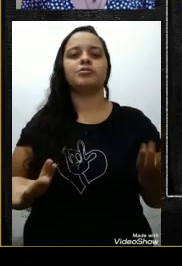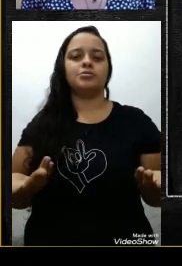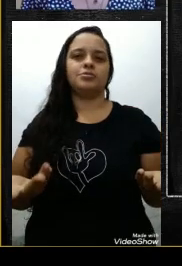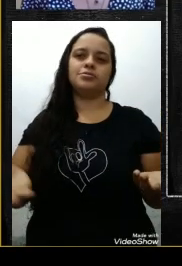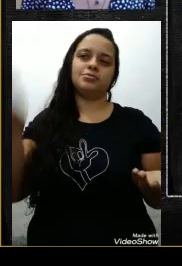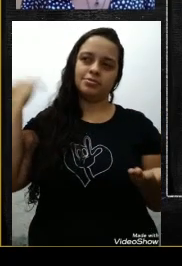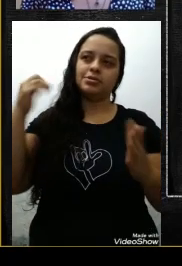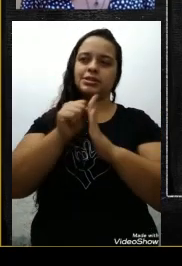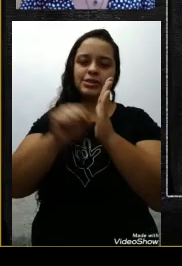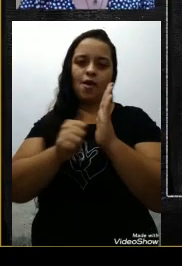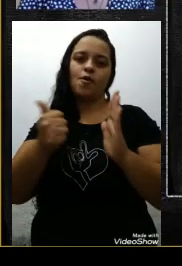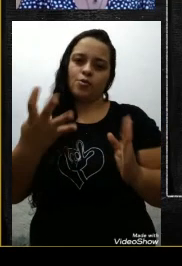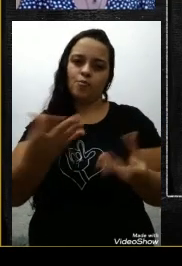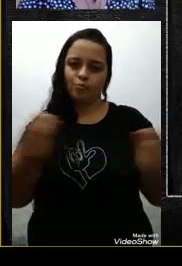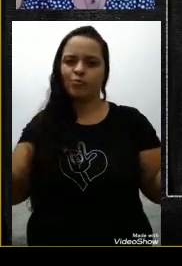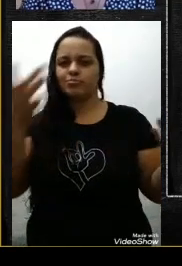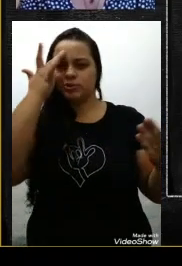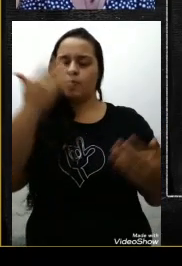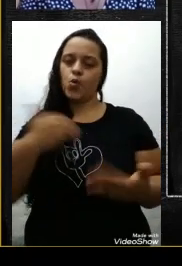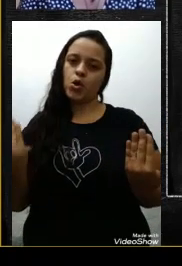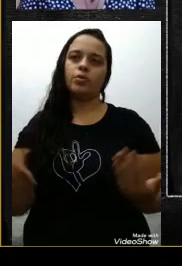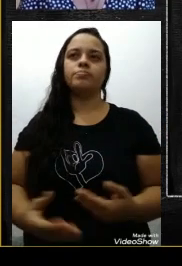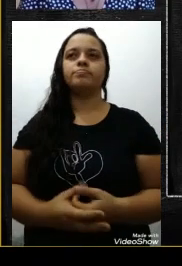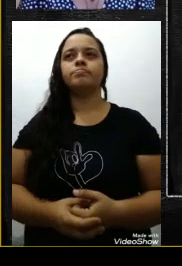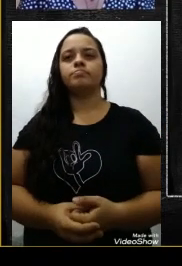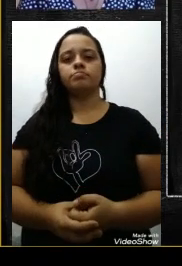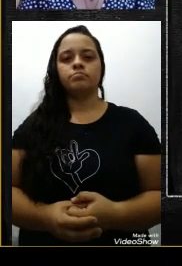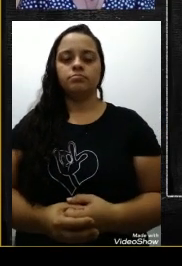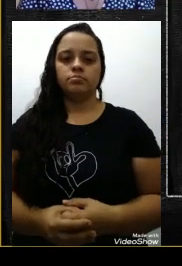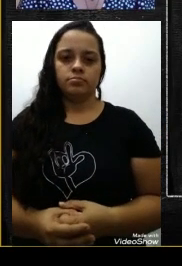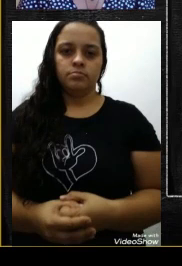das pessoas que foram perdidas aí no século XIV.